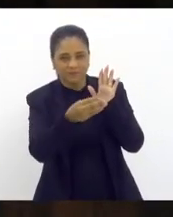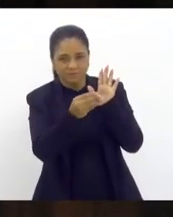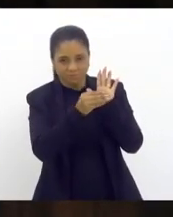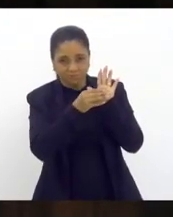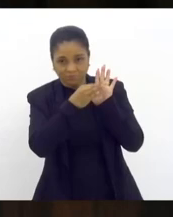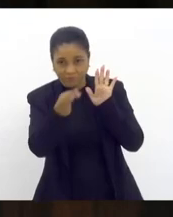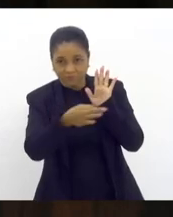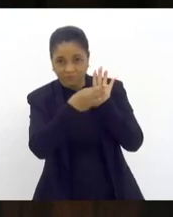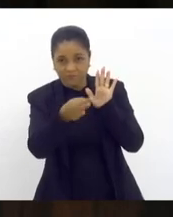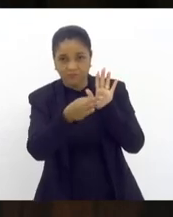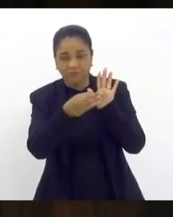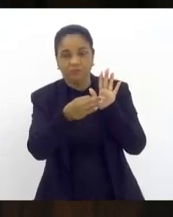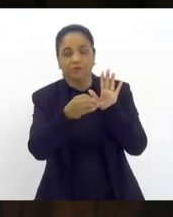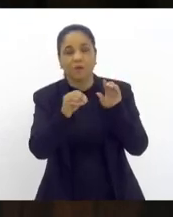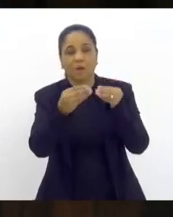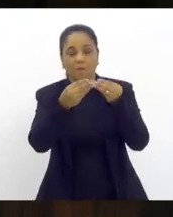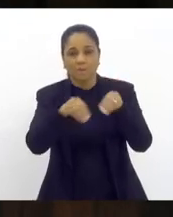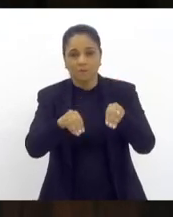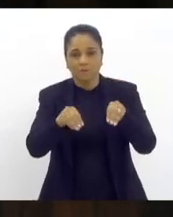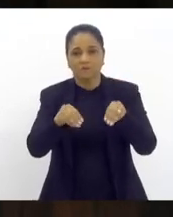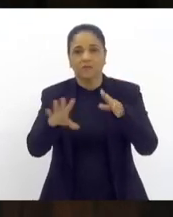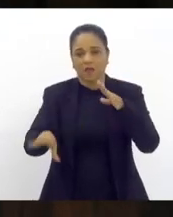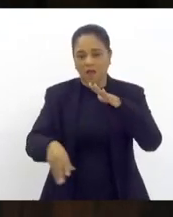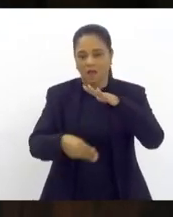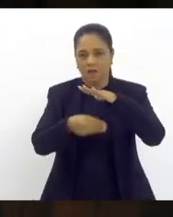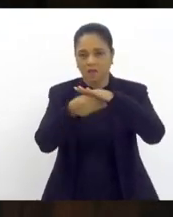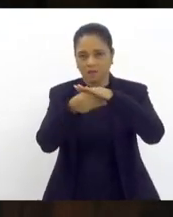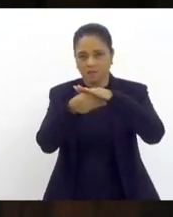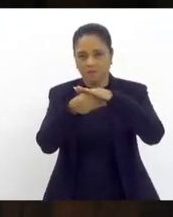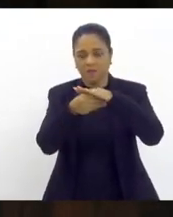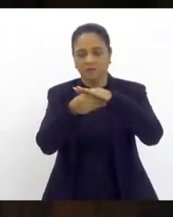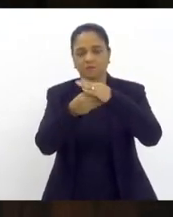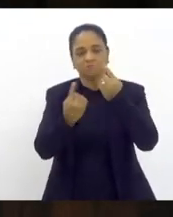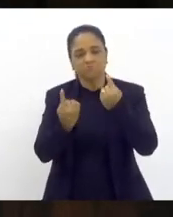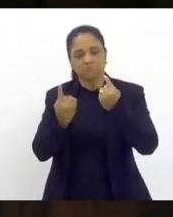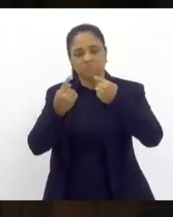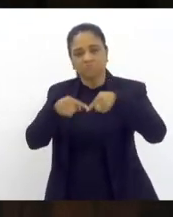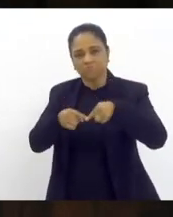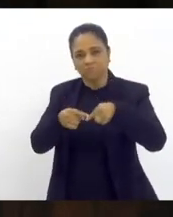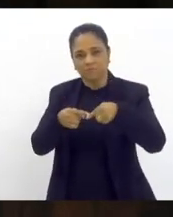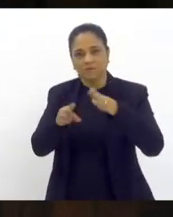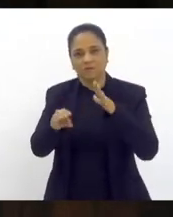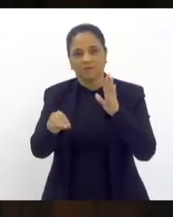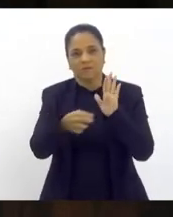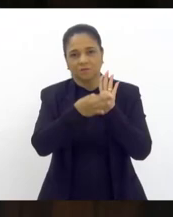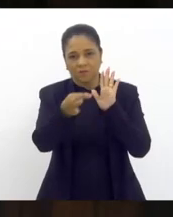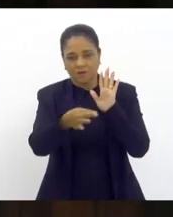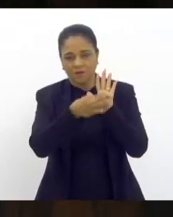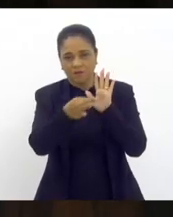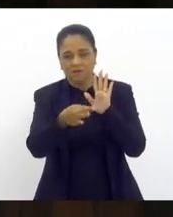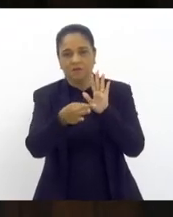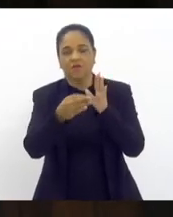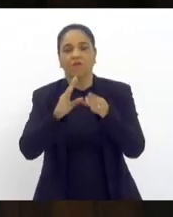prejudicadas as emendas de plenário com todos os pareceres contrários. Em votação, o